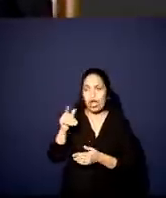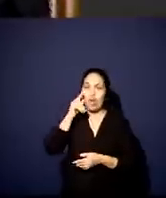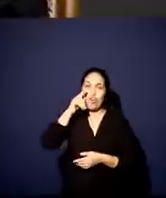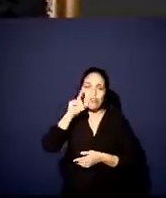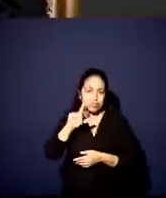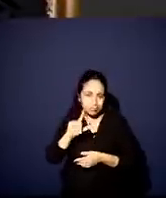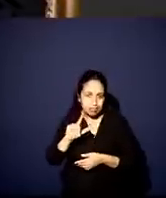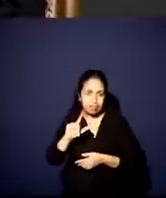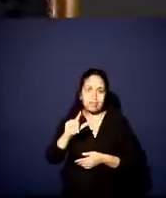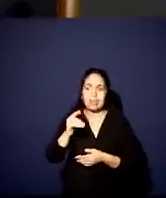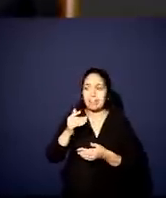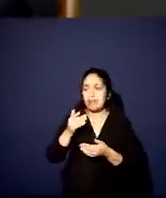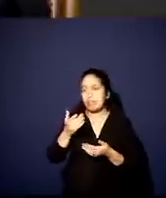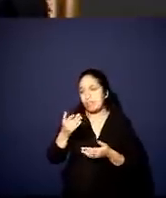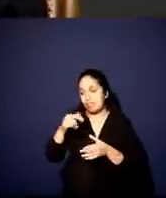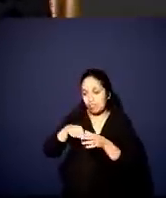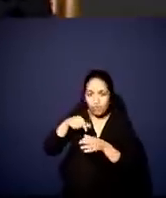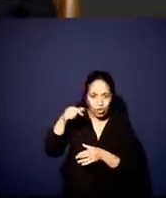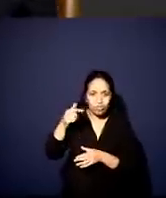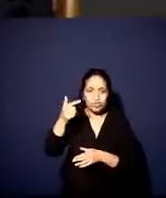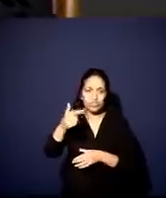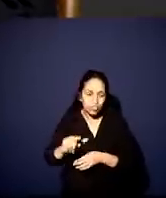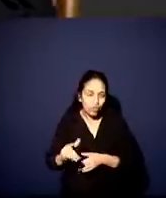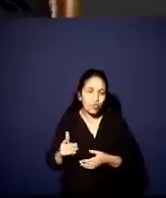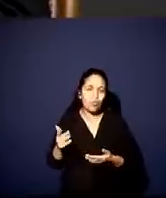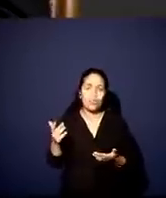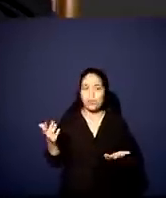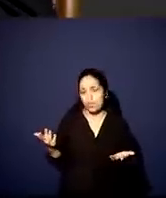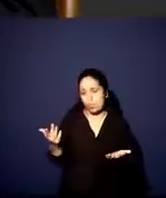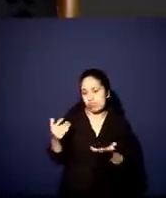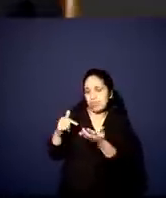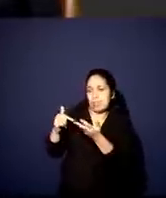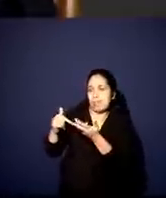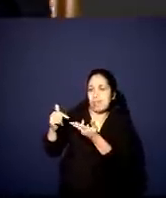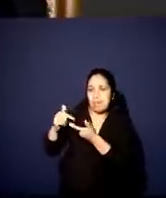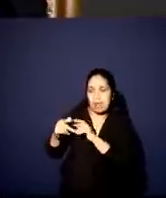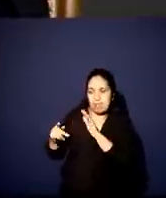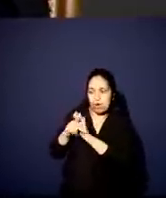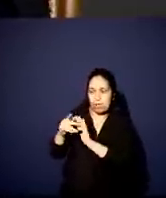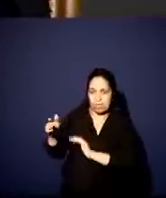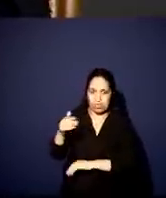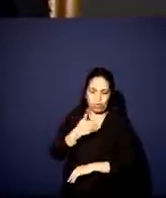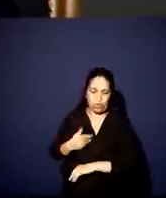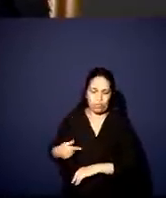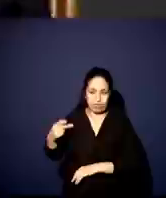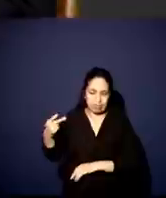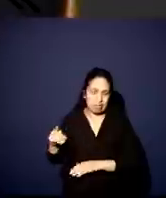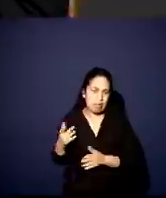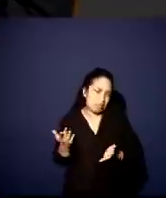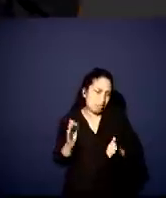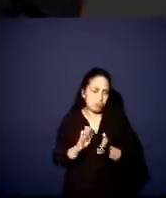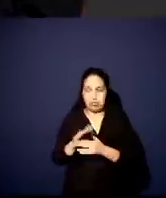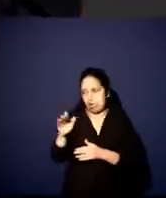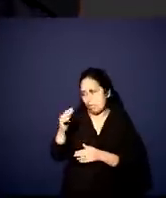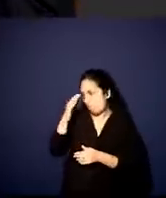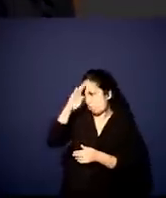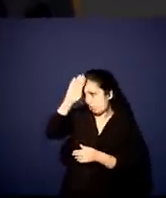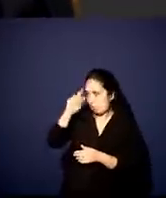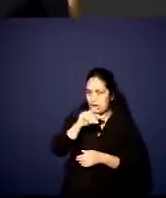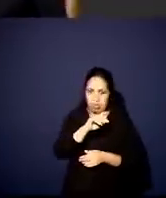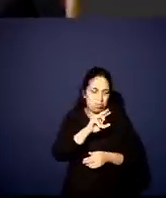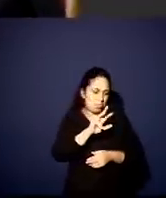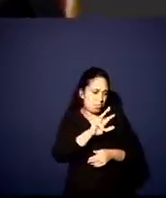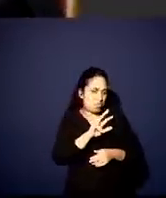ou porque interesse por questões do governo dele, né? Isso vale para o Bolsonaro e valerá agora para o